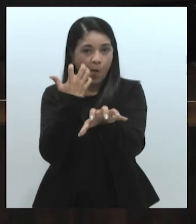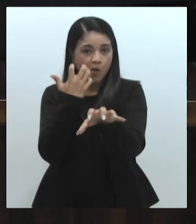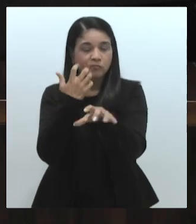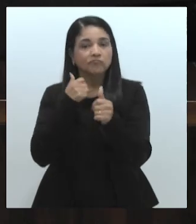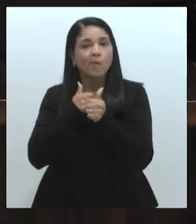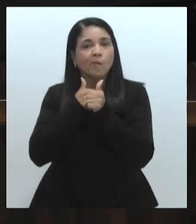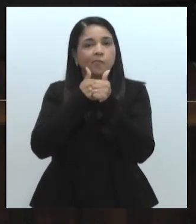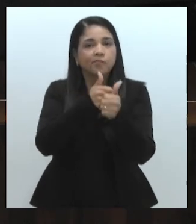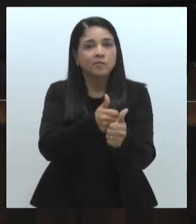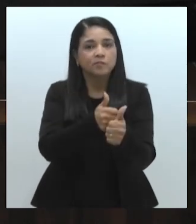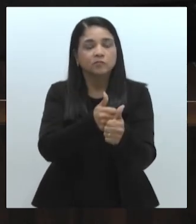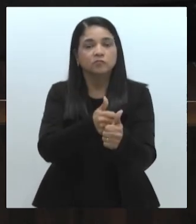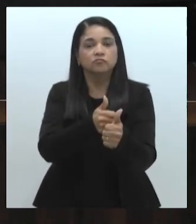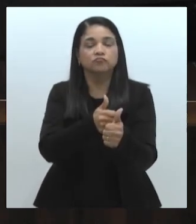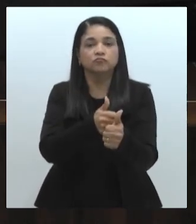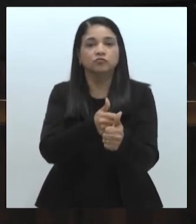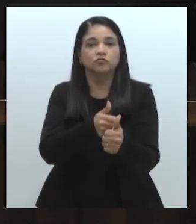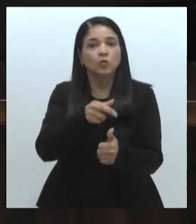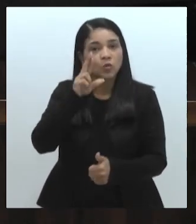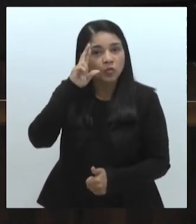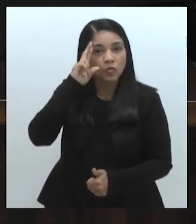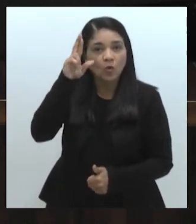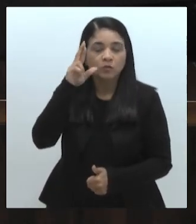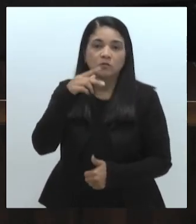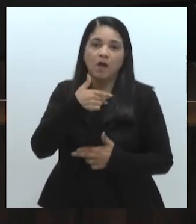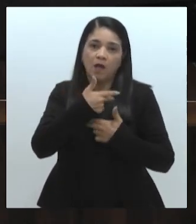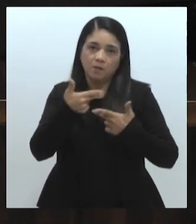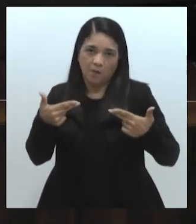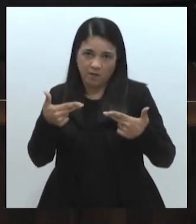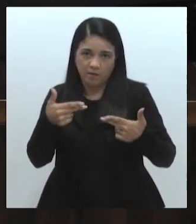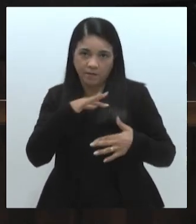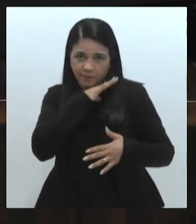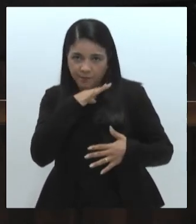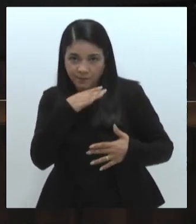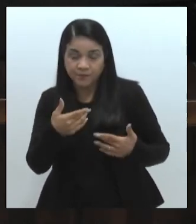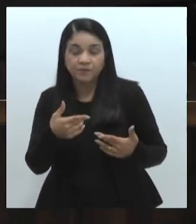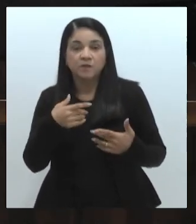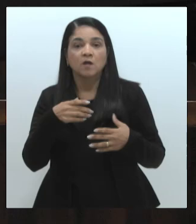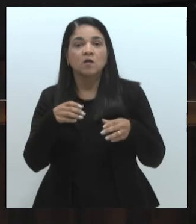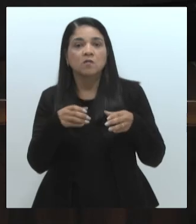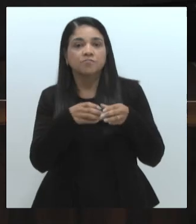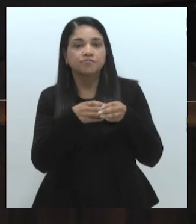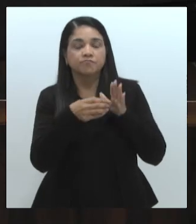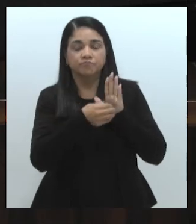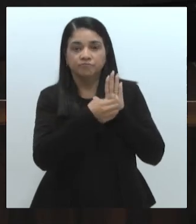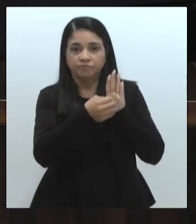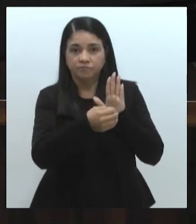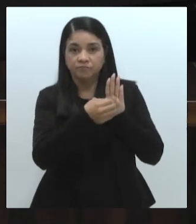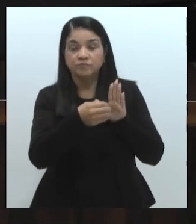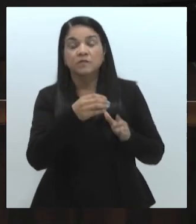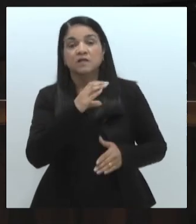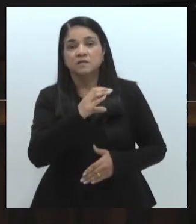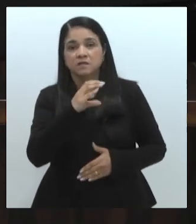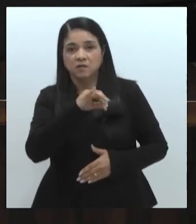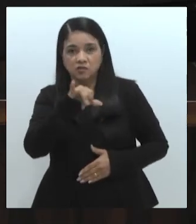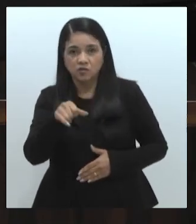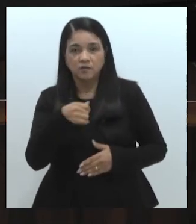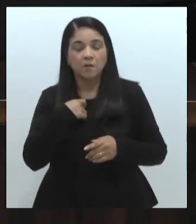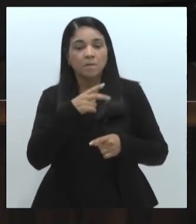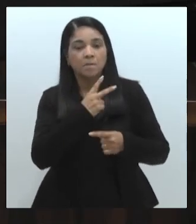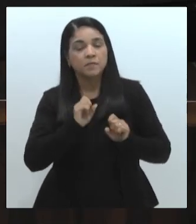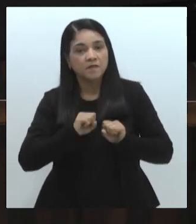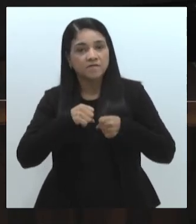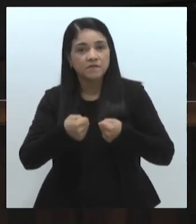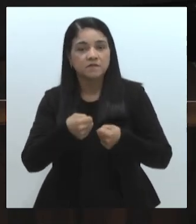tutores, pendendo de pareceres das comissões de Constituição e Justiça, de Defesa e Proteção dos Animais, de